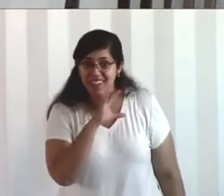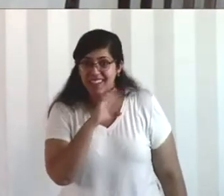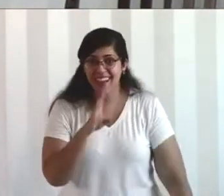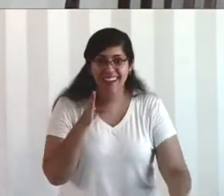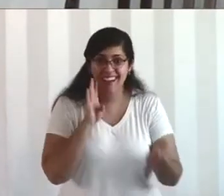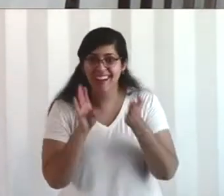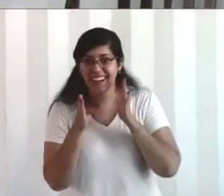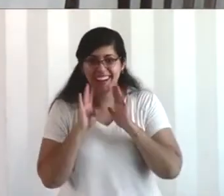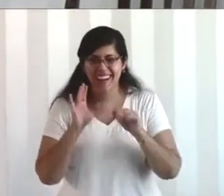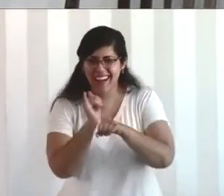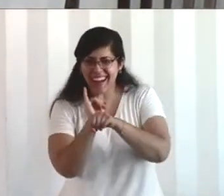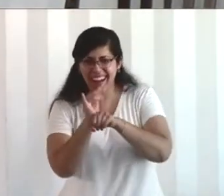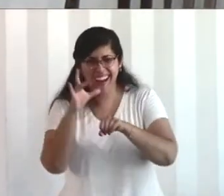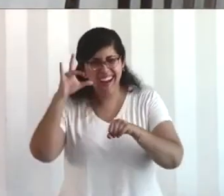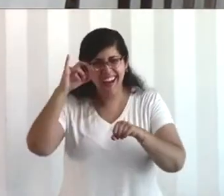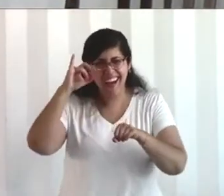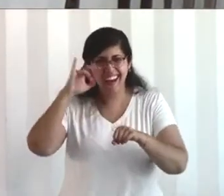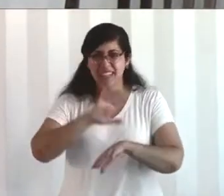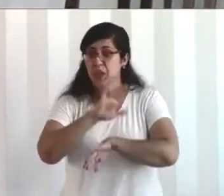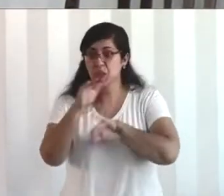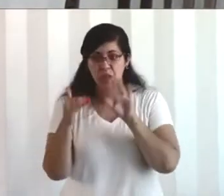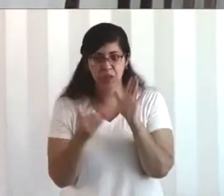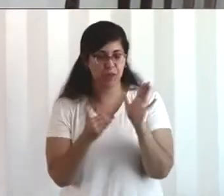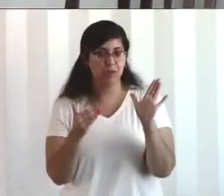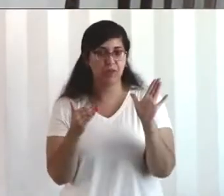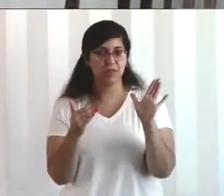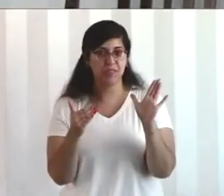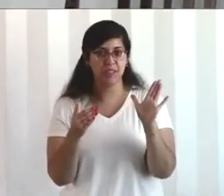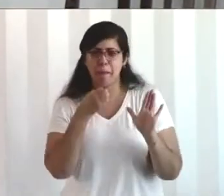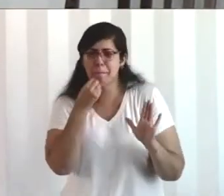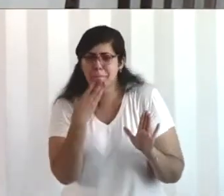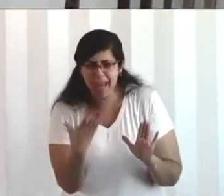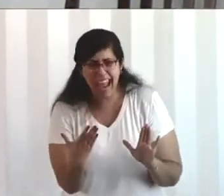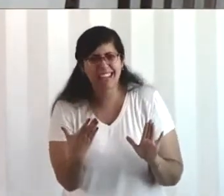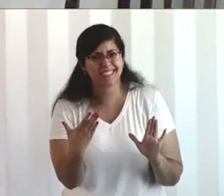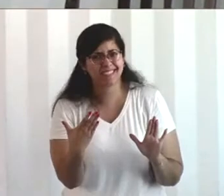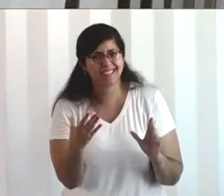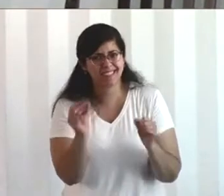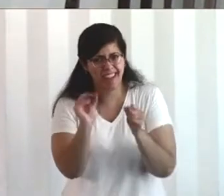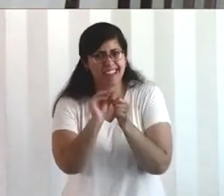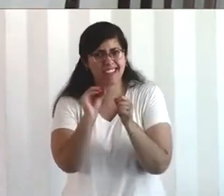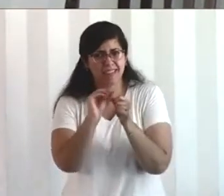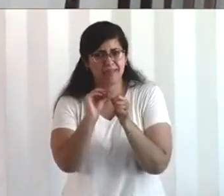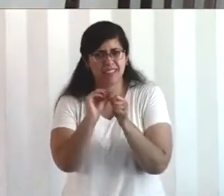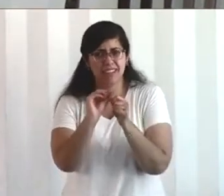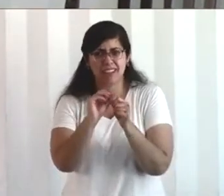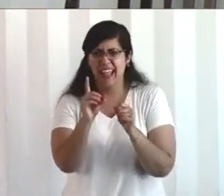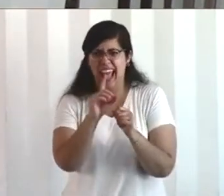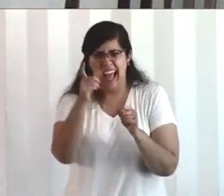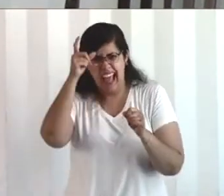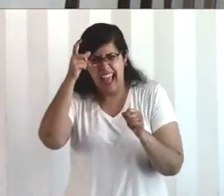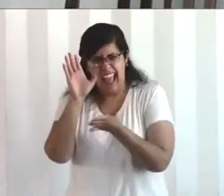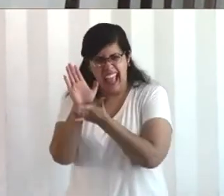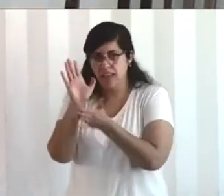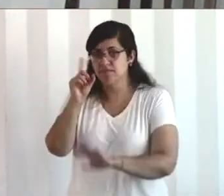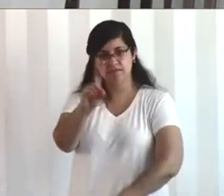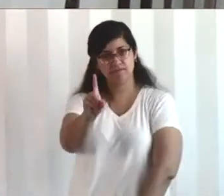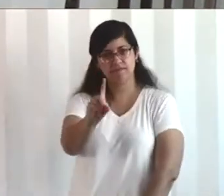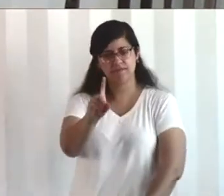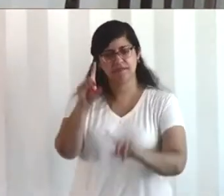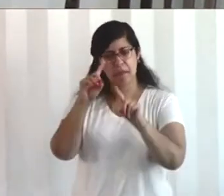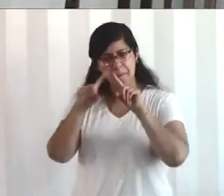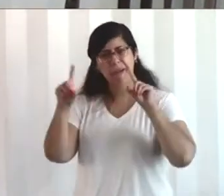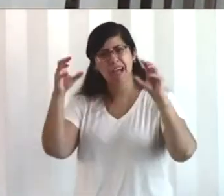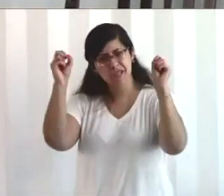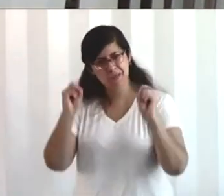Use bem. Usemos bem essa ferramenta. Não precisamos demonizar as redes sociais. Elas